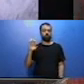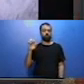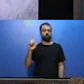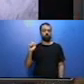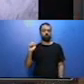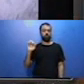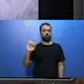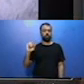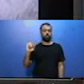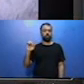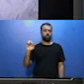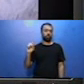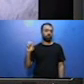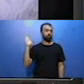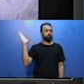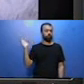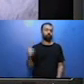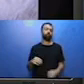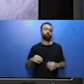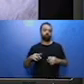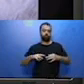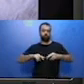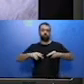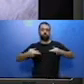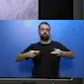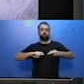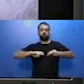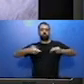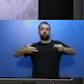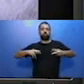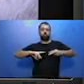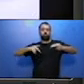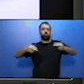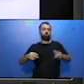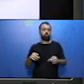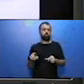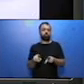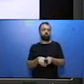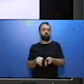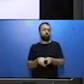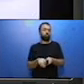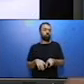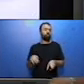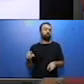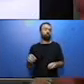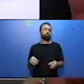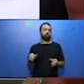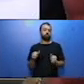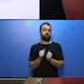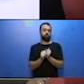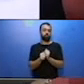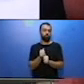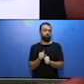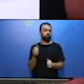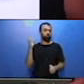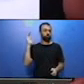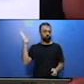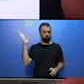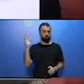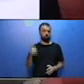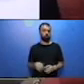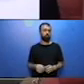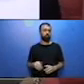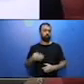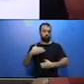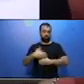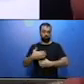a cevada, o centeio, a aveia, entre outros. Nós temos os tubérculos e raízes, que são